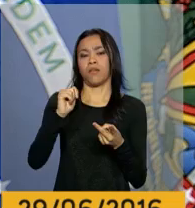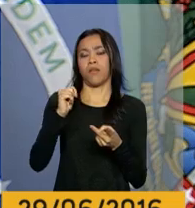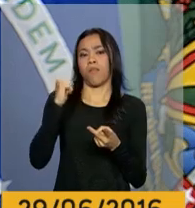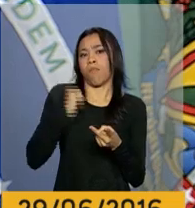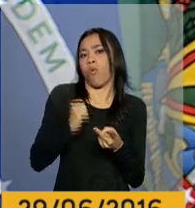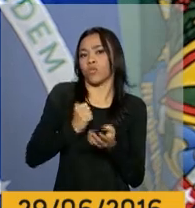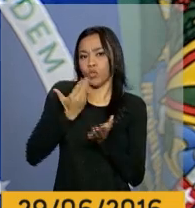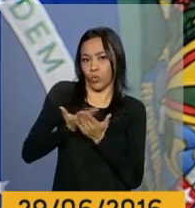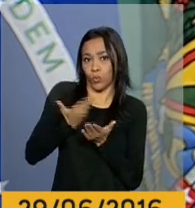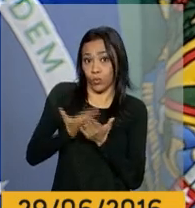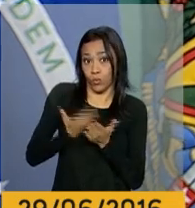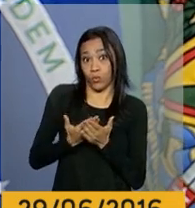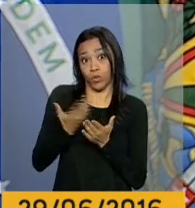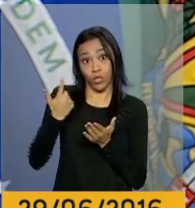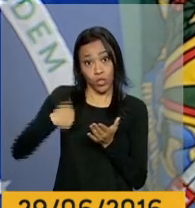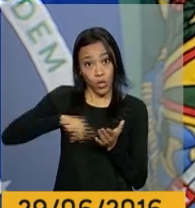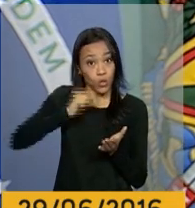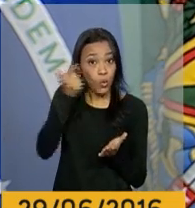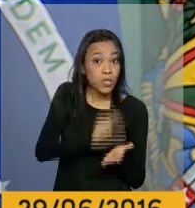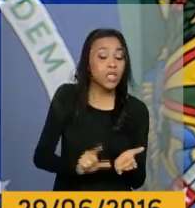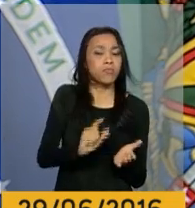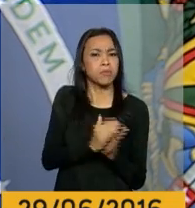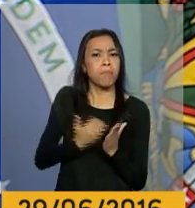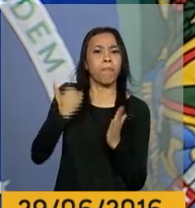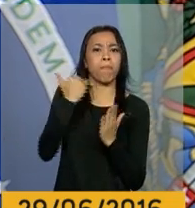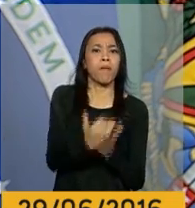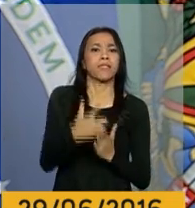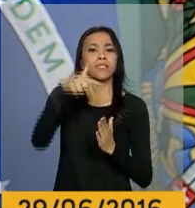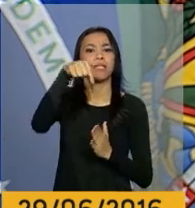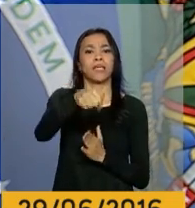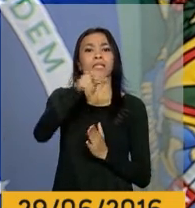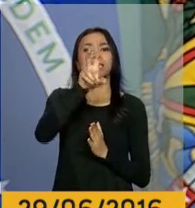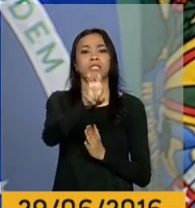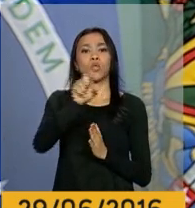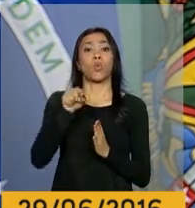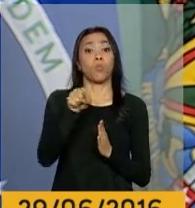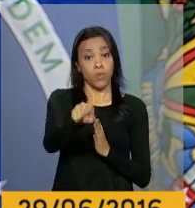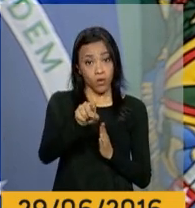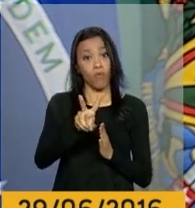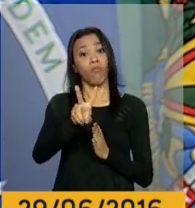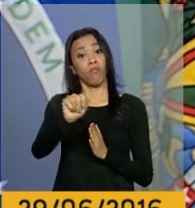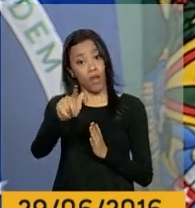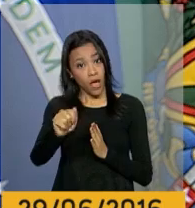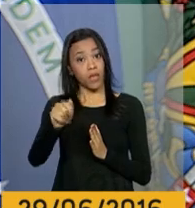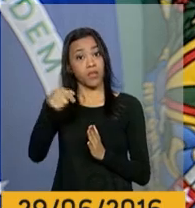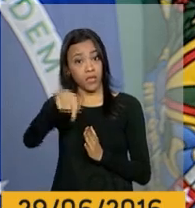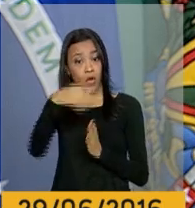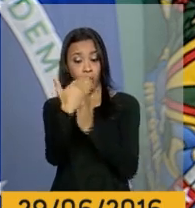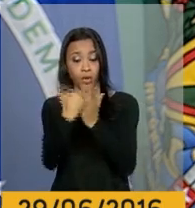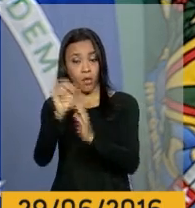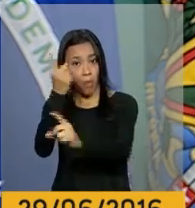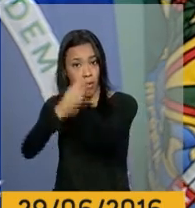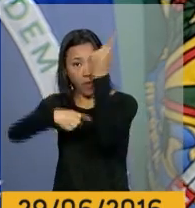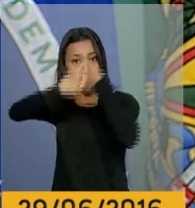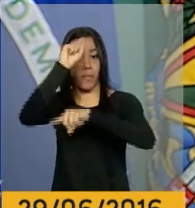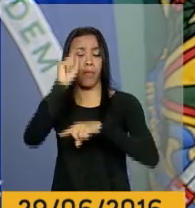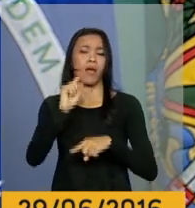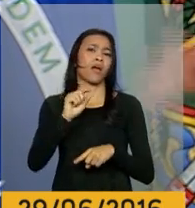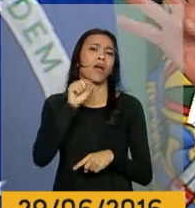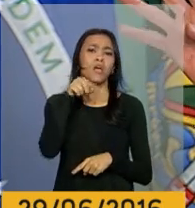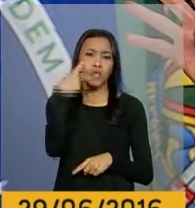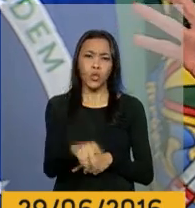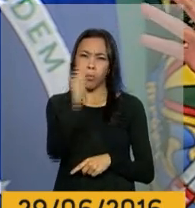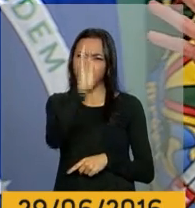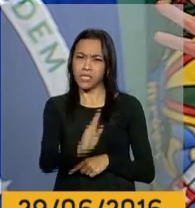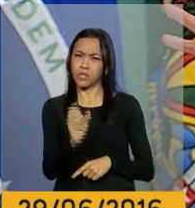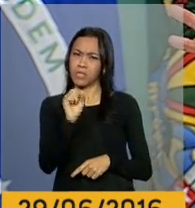nós recuperamos 75 mil vagas desse programa, que é um programa exitoso. Porque também no Brasil, muitos têm a mania de achar